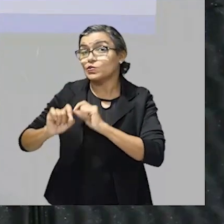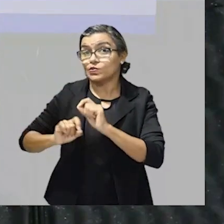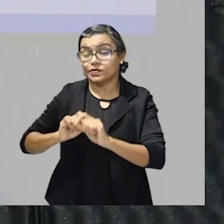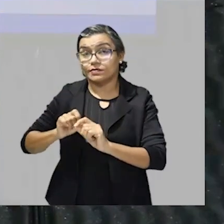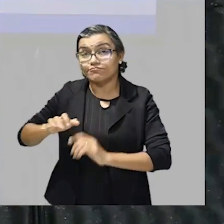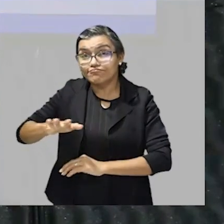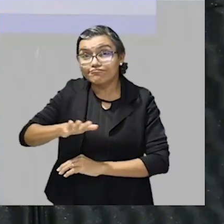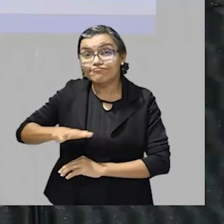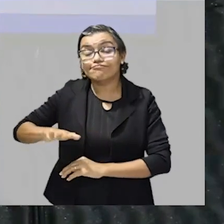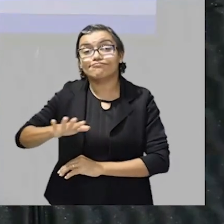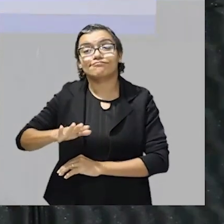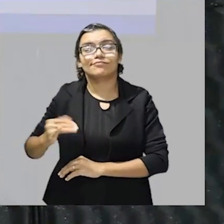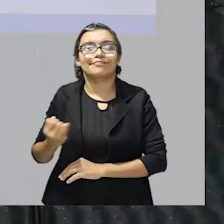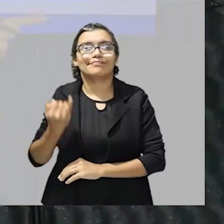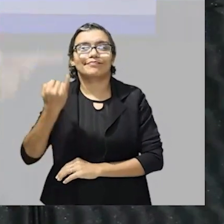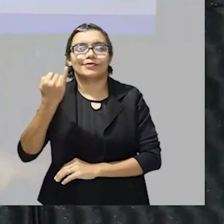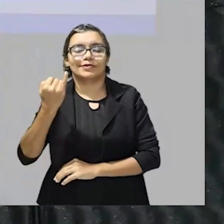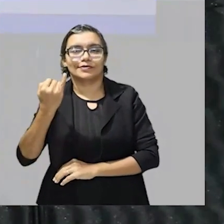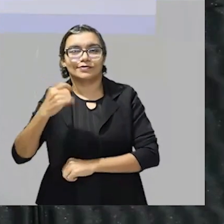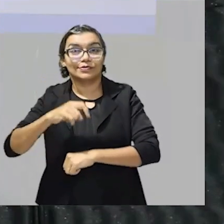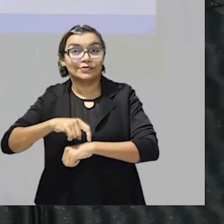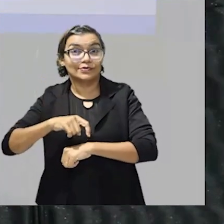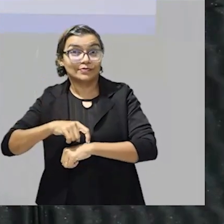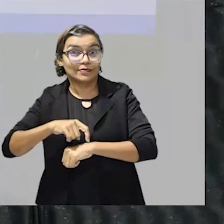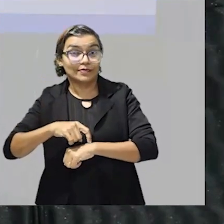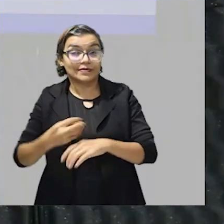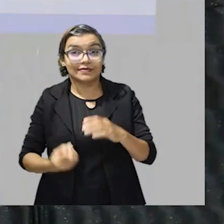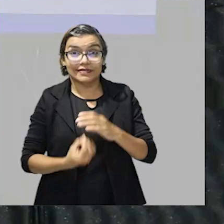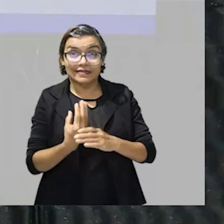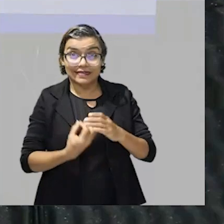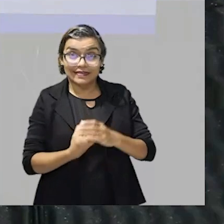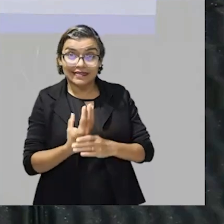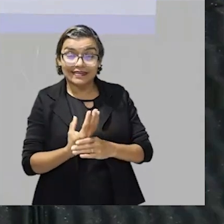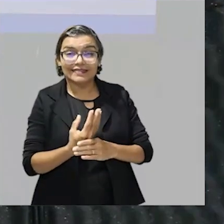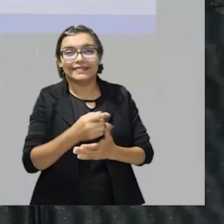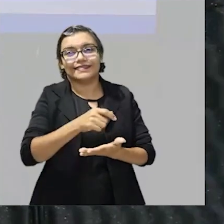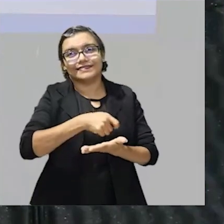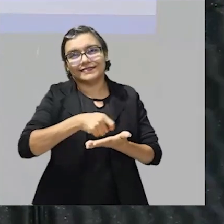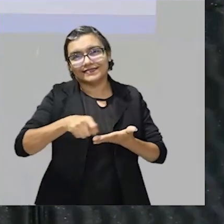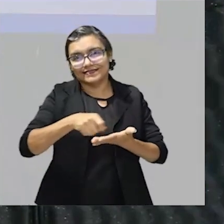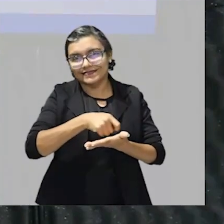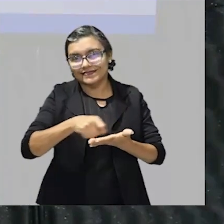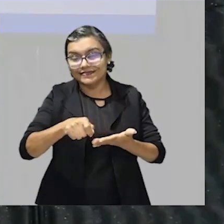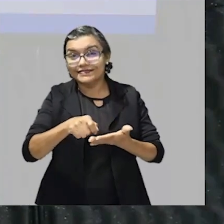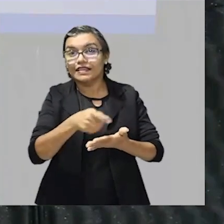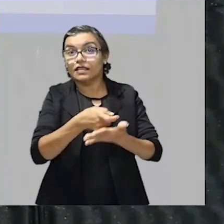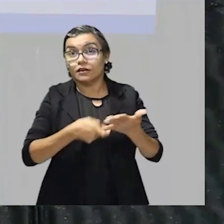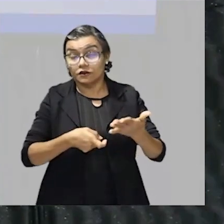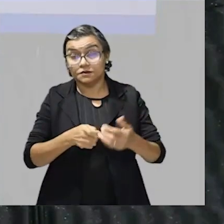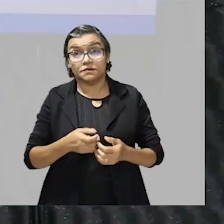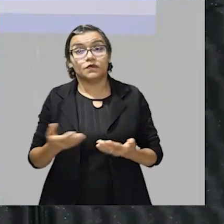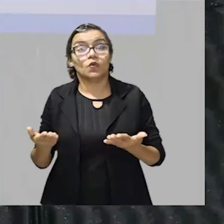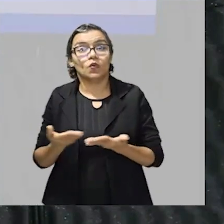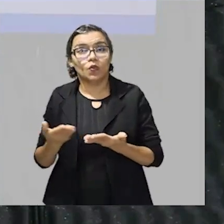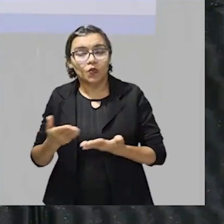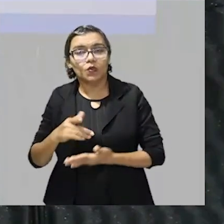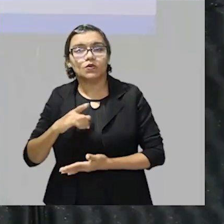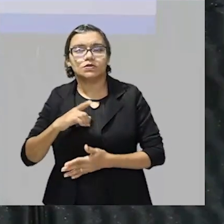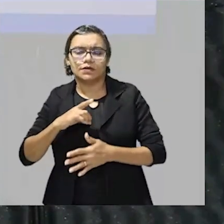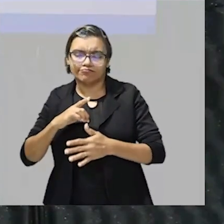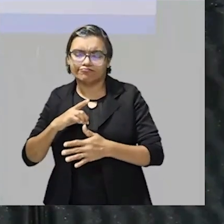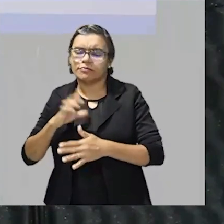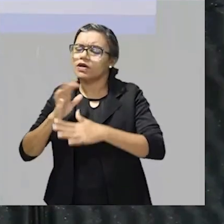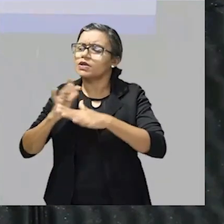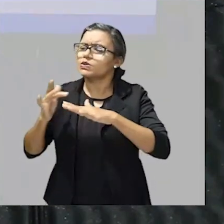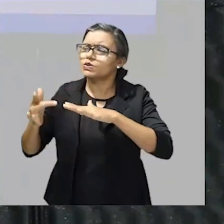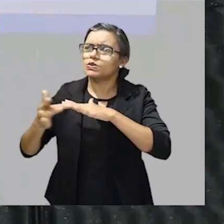é uma circunstância essencial na produção de textos hoje em dia nós vemos muito nas redes